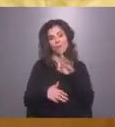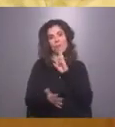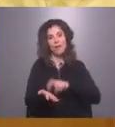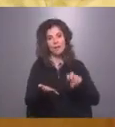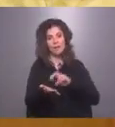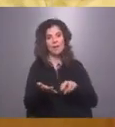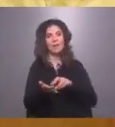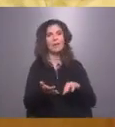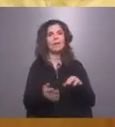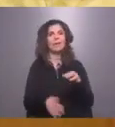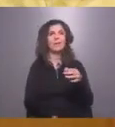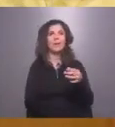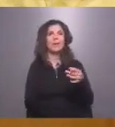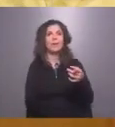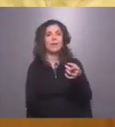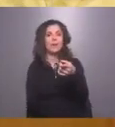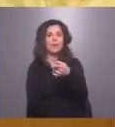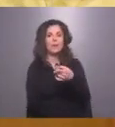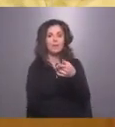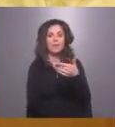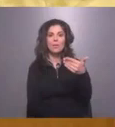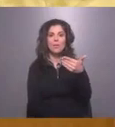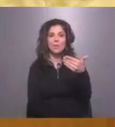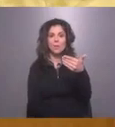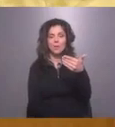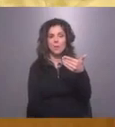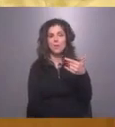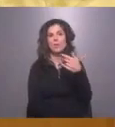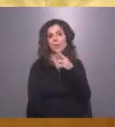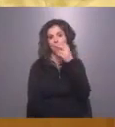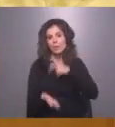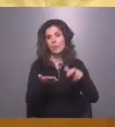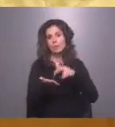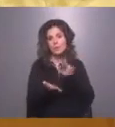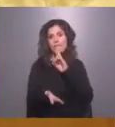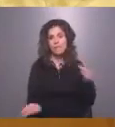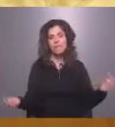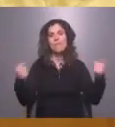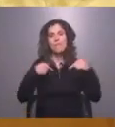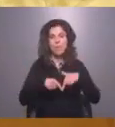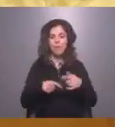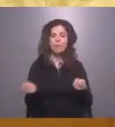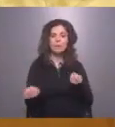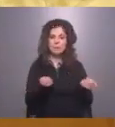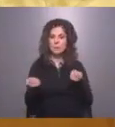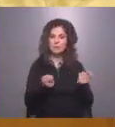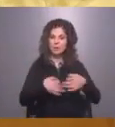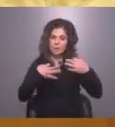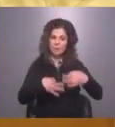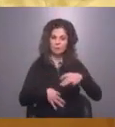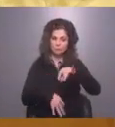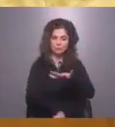a 91ª vez que a Diocese de Leiria-Fátima vem em peregrinação de forma organizada a este